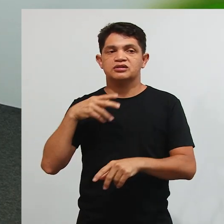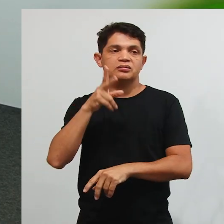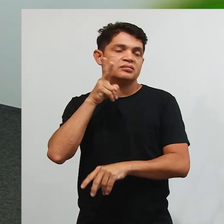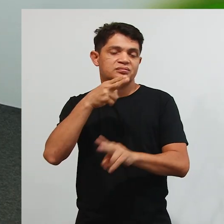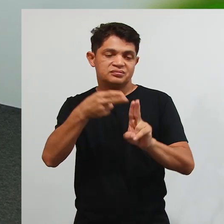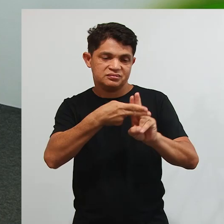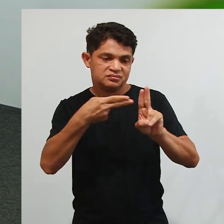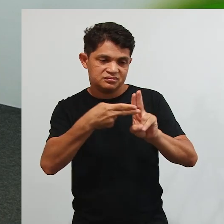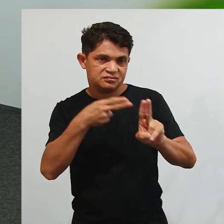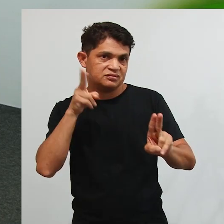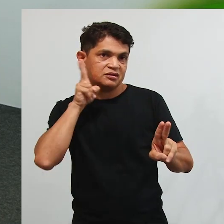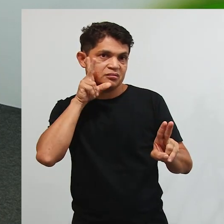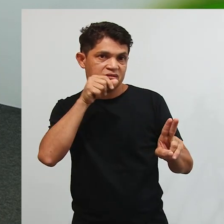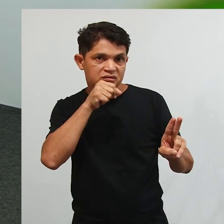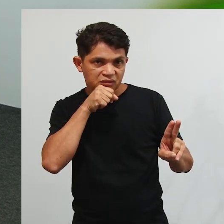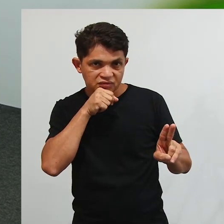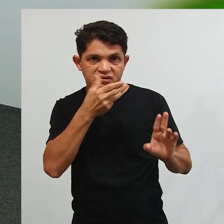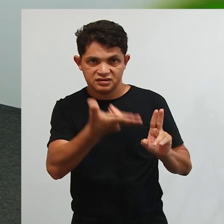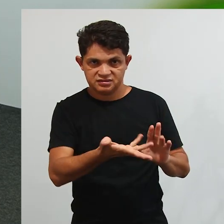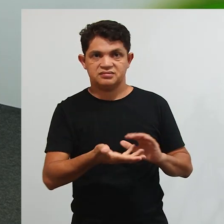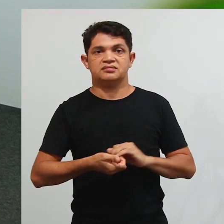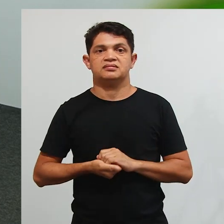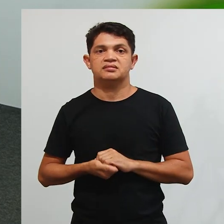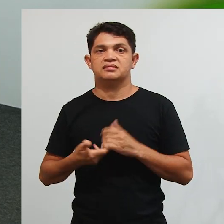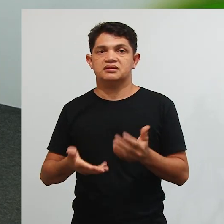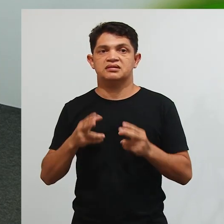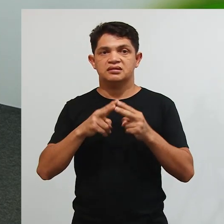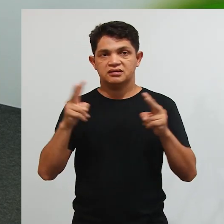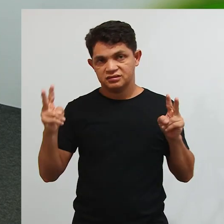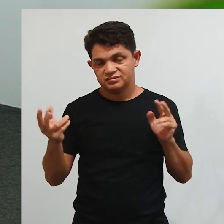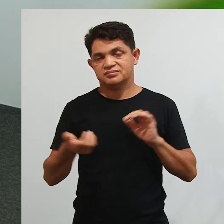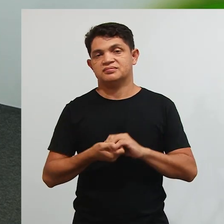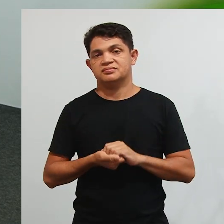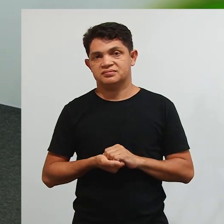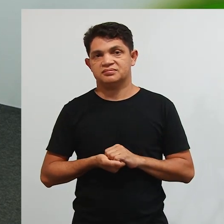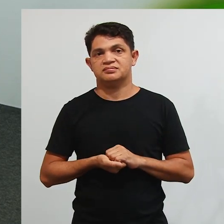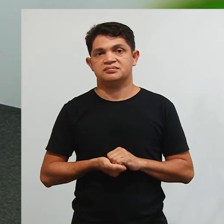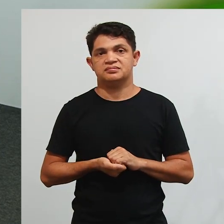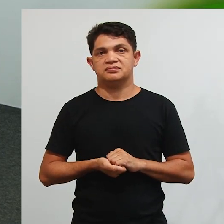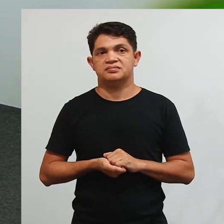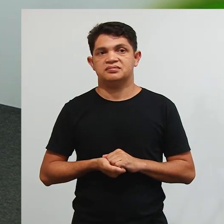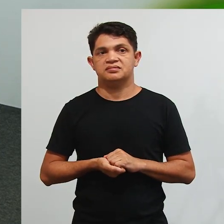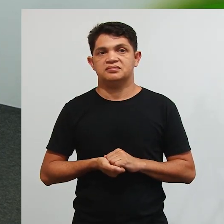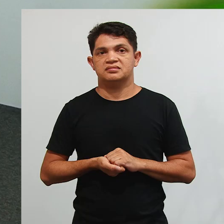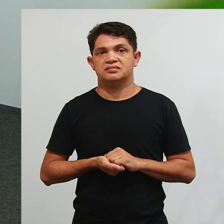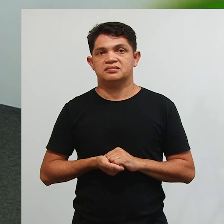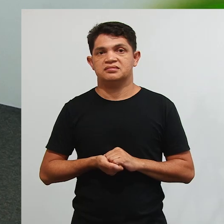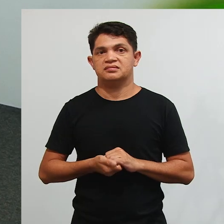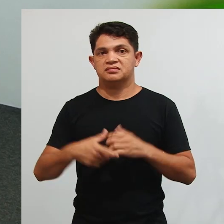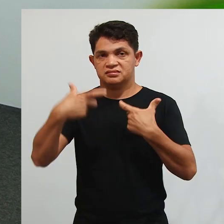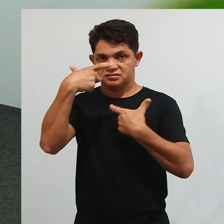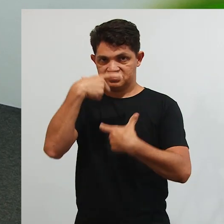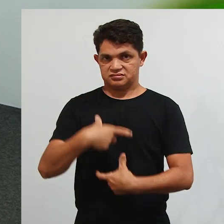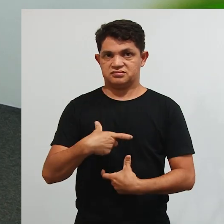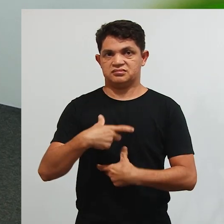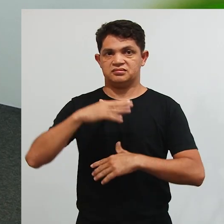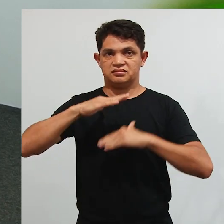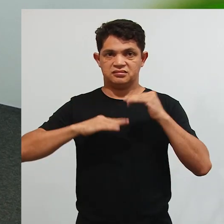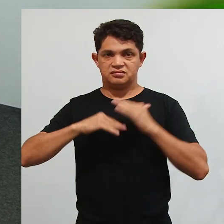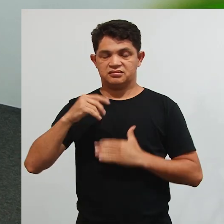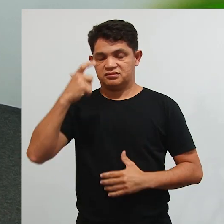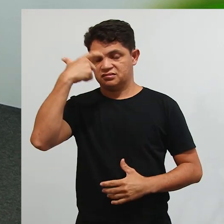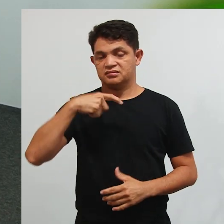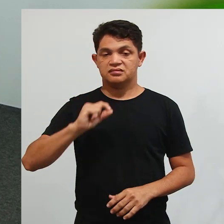brancas onde está escrito em letras grandes Verde EAD mudando realidades agora eu vou fazer a minha